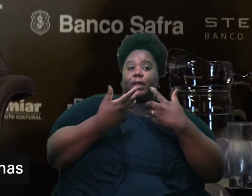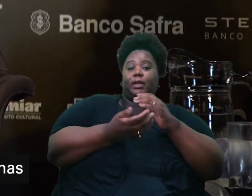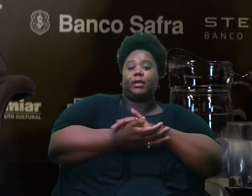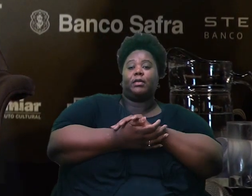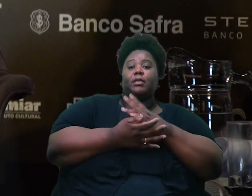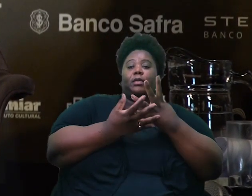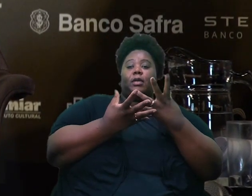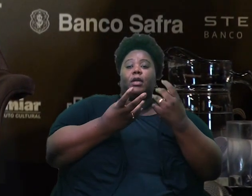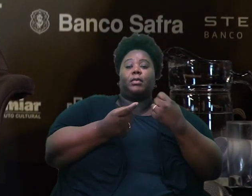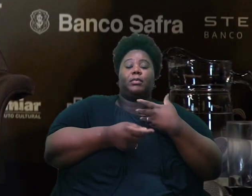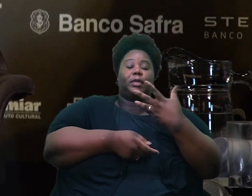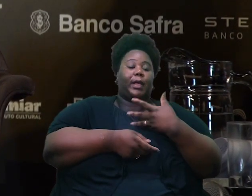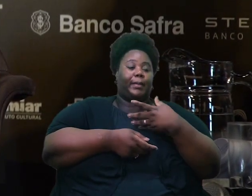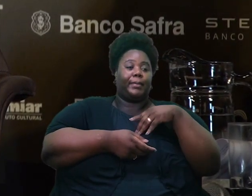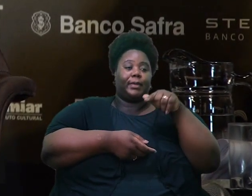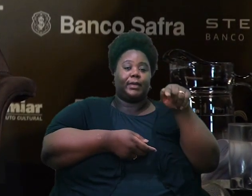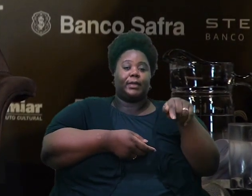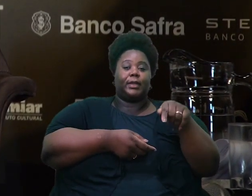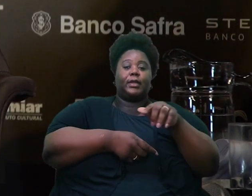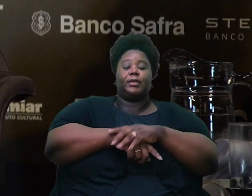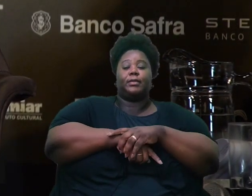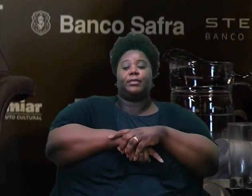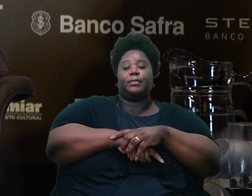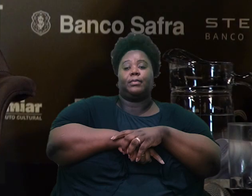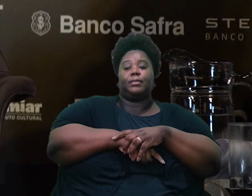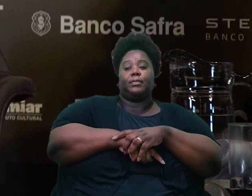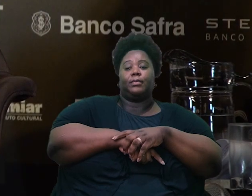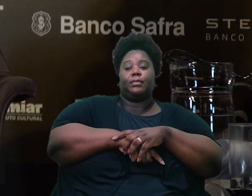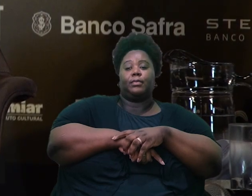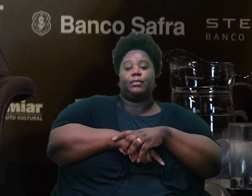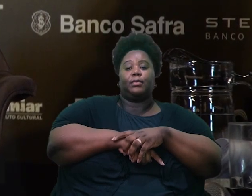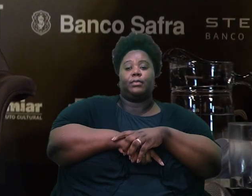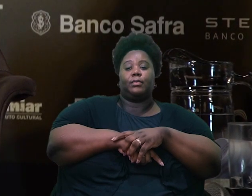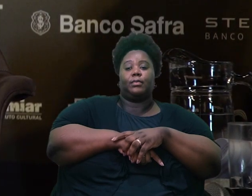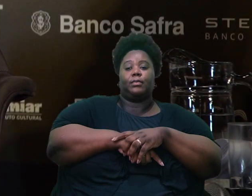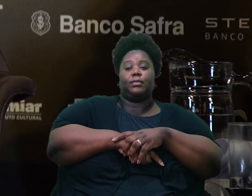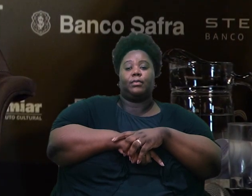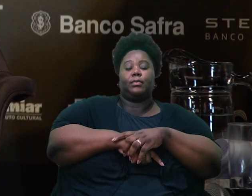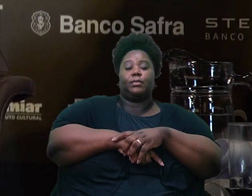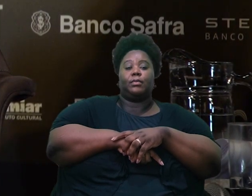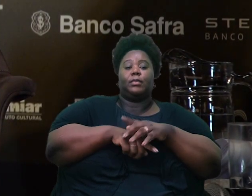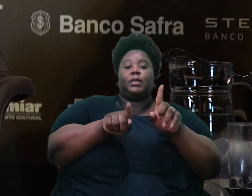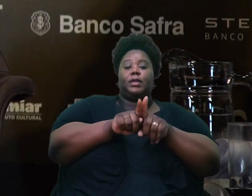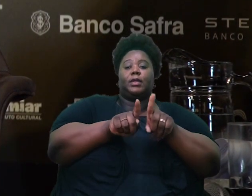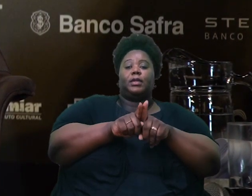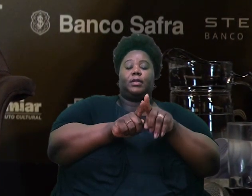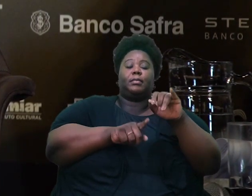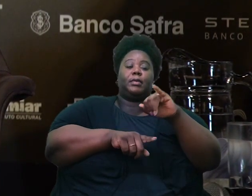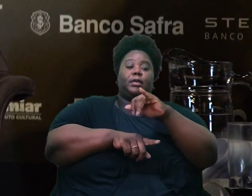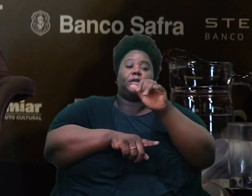não apenas admiradora, mas amiga de fato. E João Lopes,